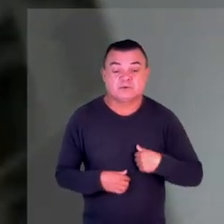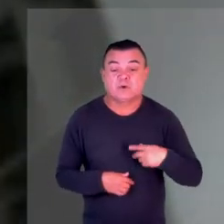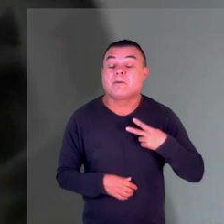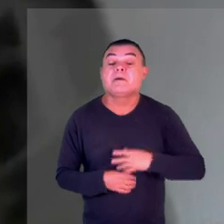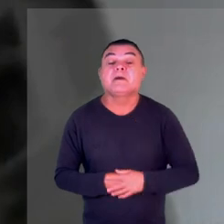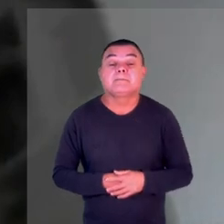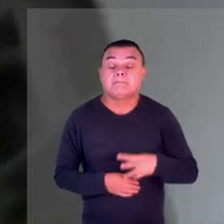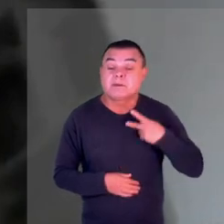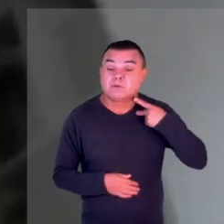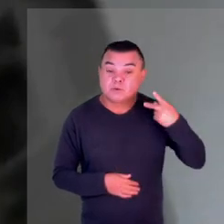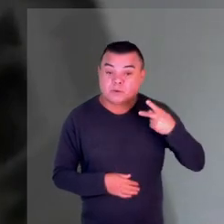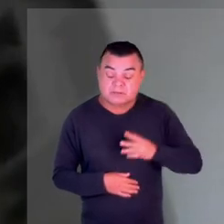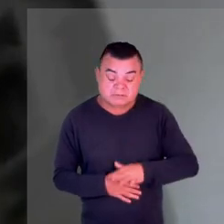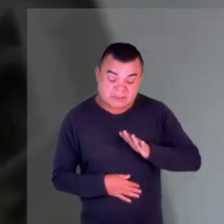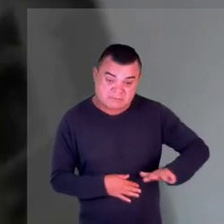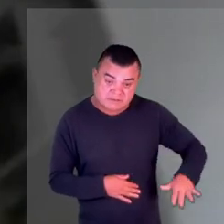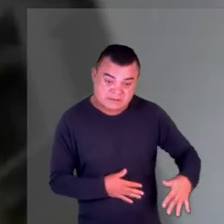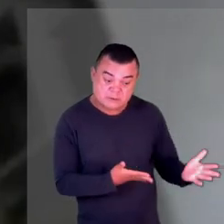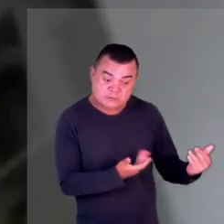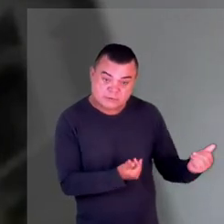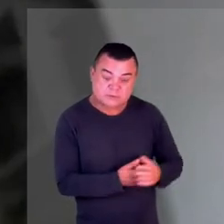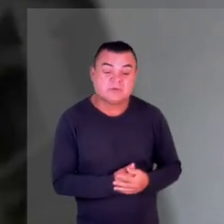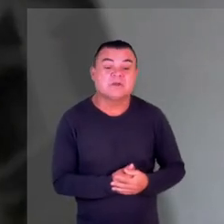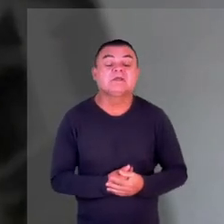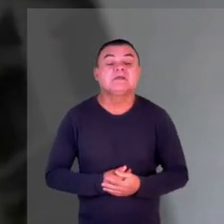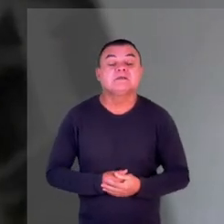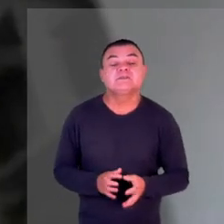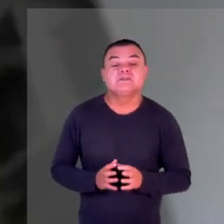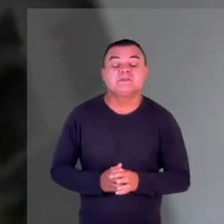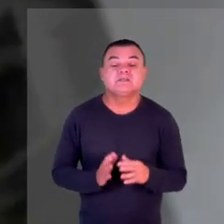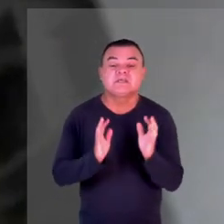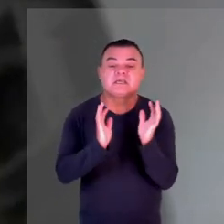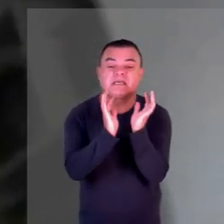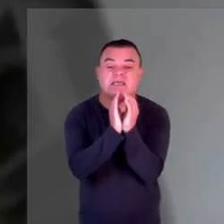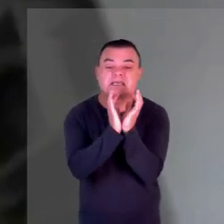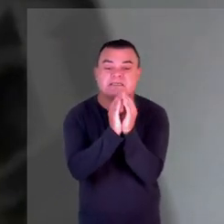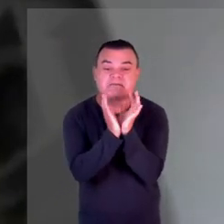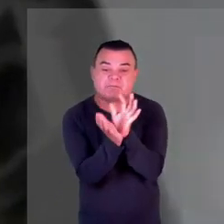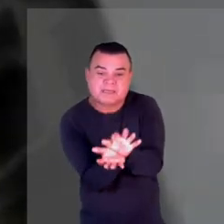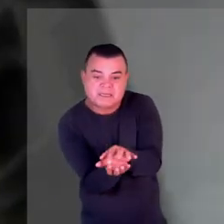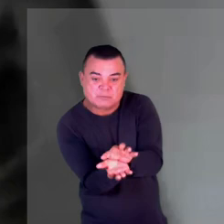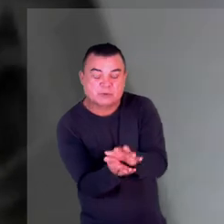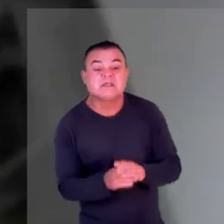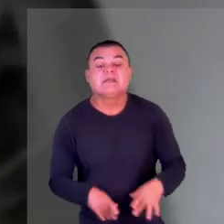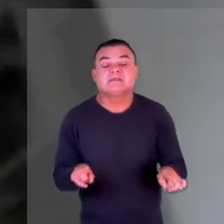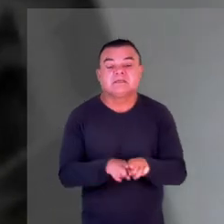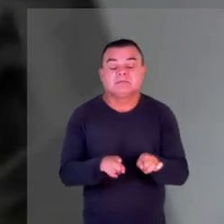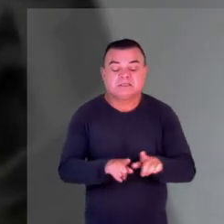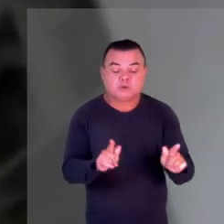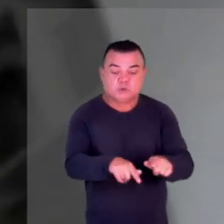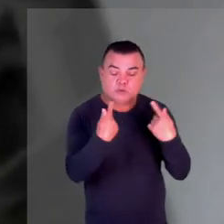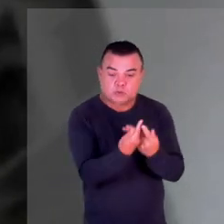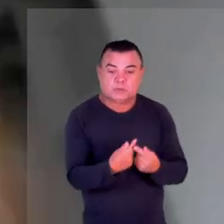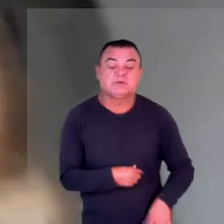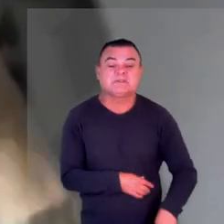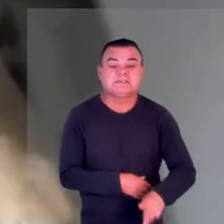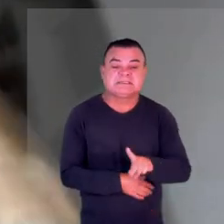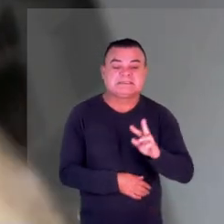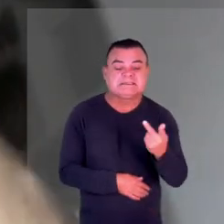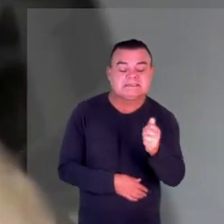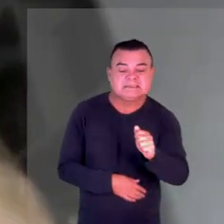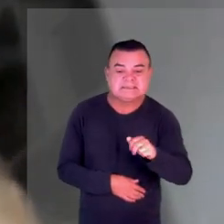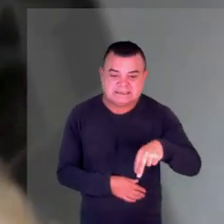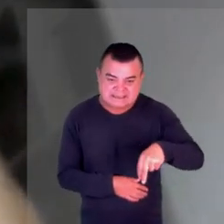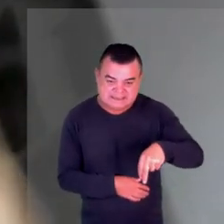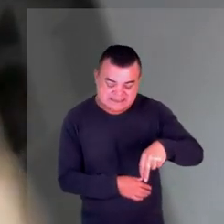Juventude de Recife Pernambuco e também faço parte sou integrante do grupo Dana né do direito humano